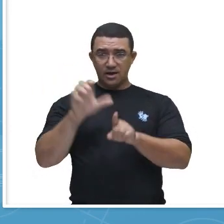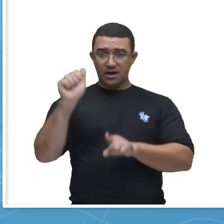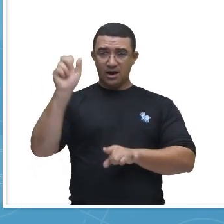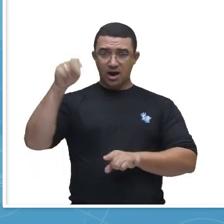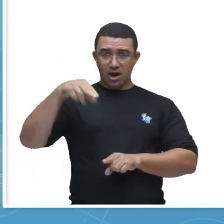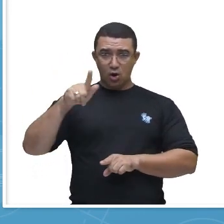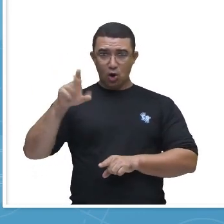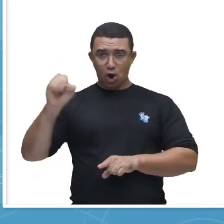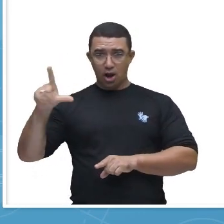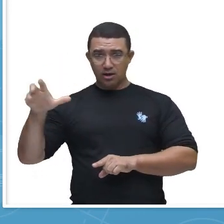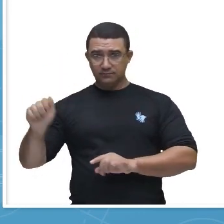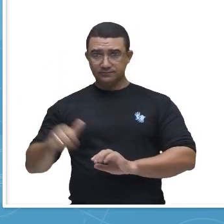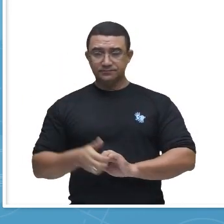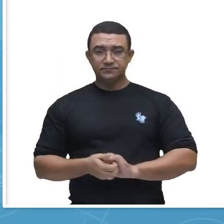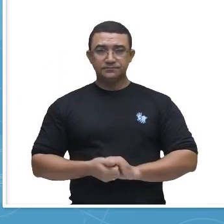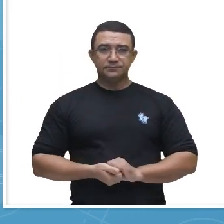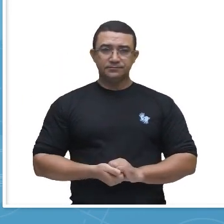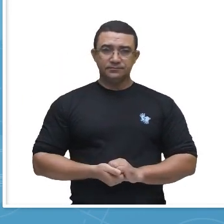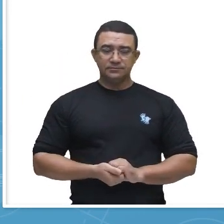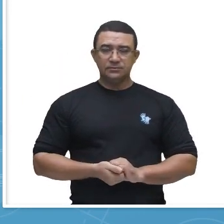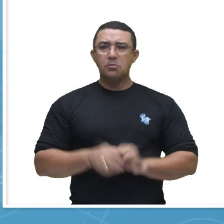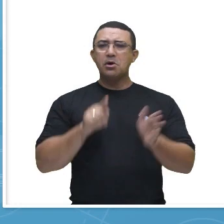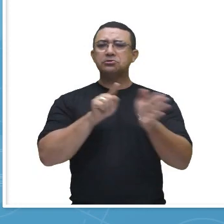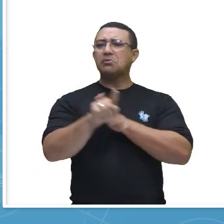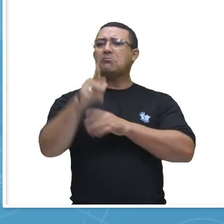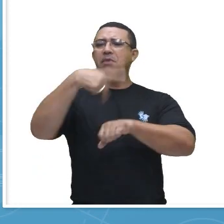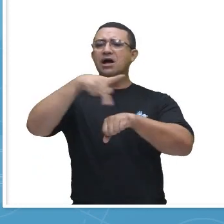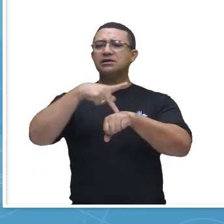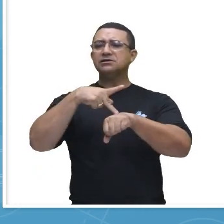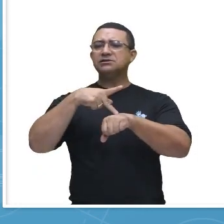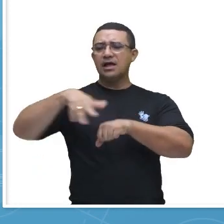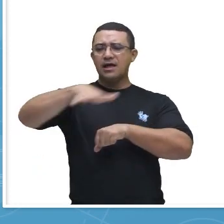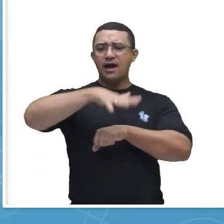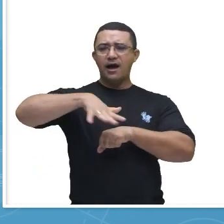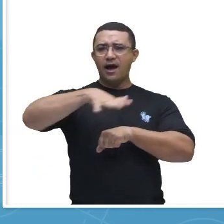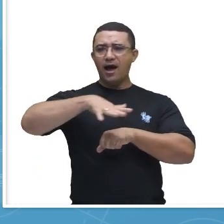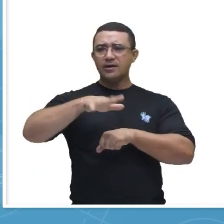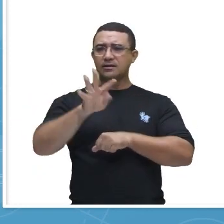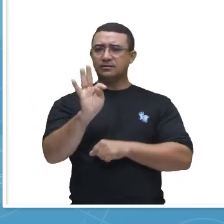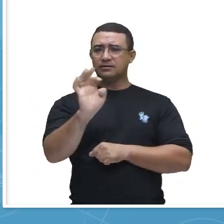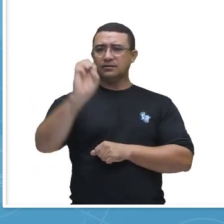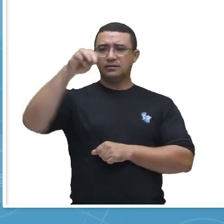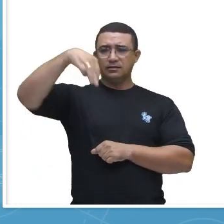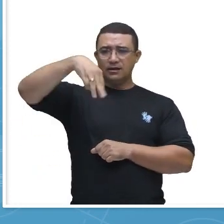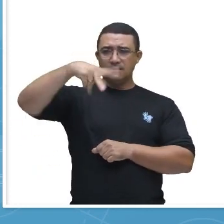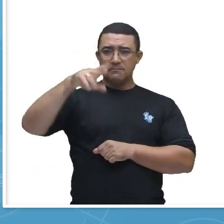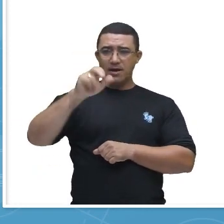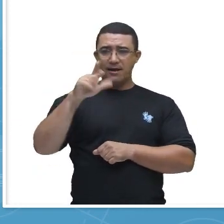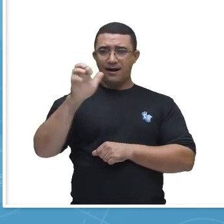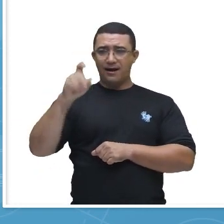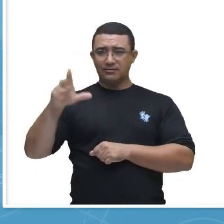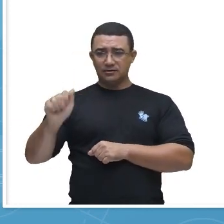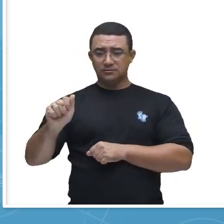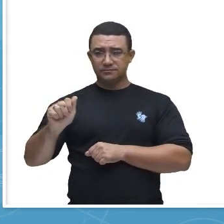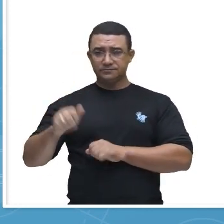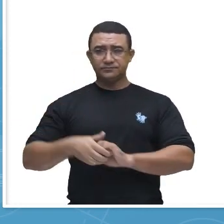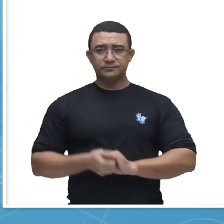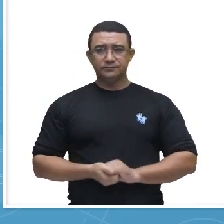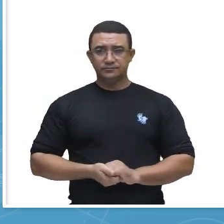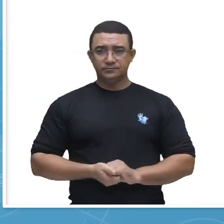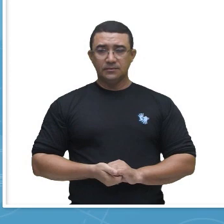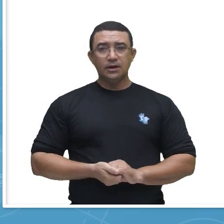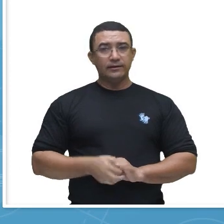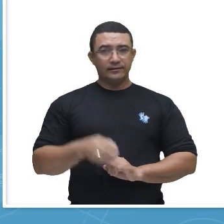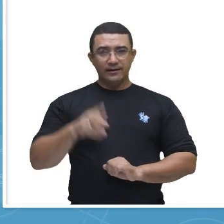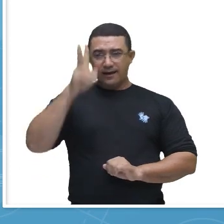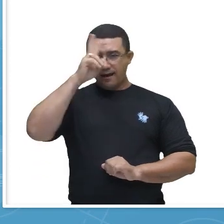Angola, tá? Então, a questão quer saber países que estão na zona temperada. Lembra que a gente tem a zona temperada